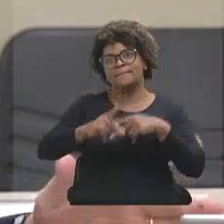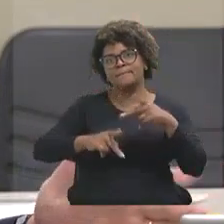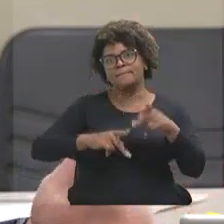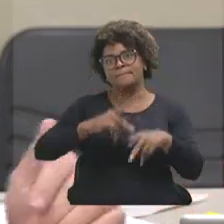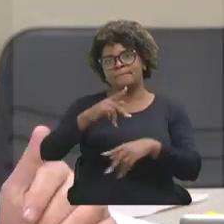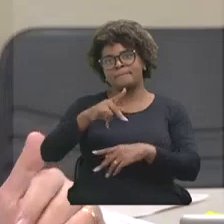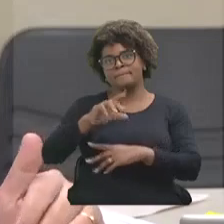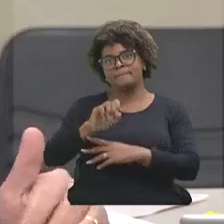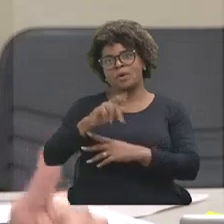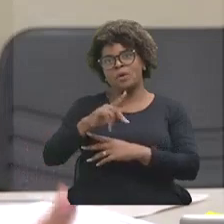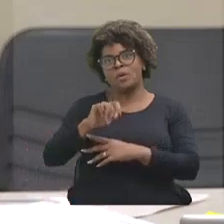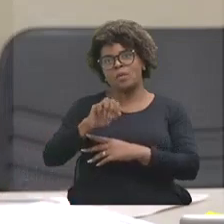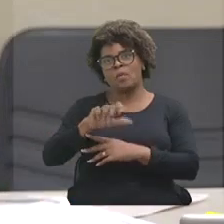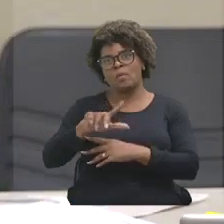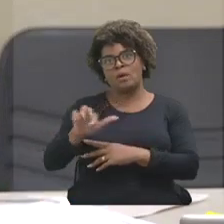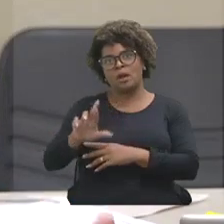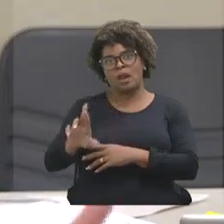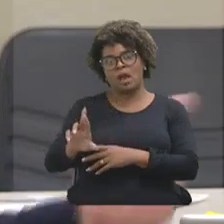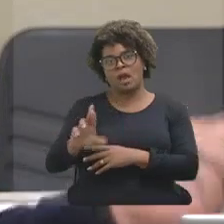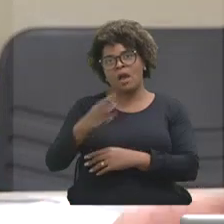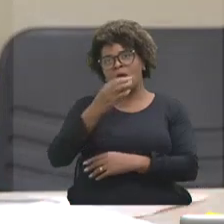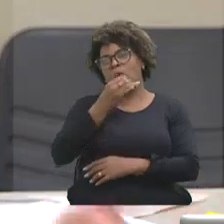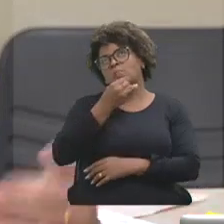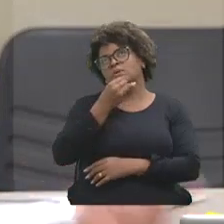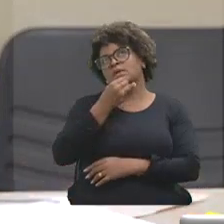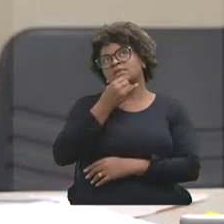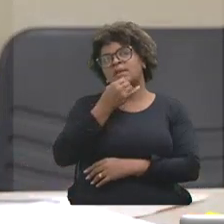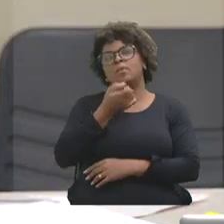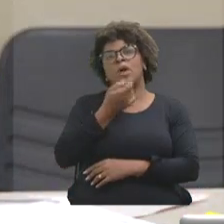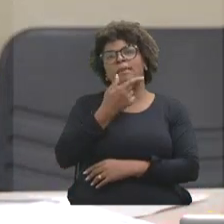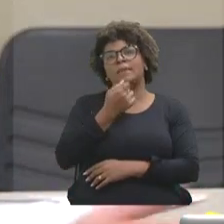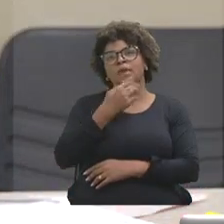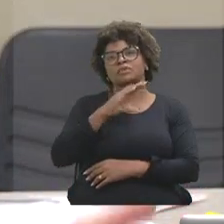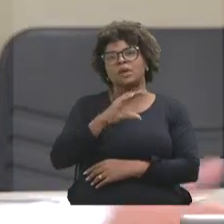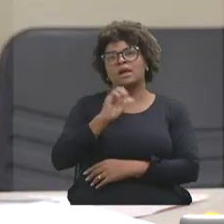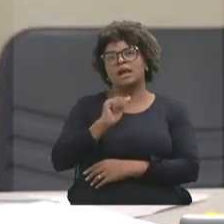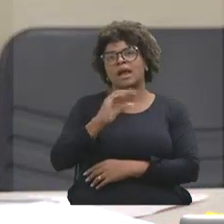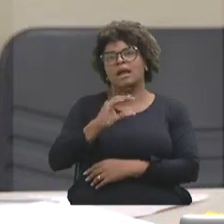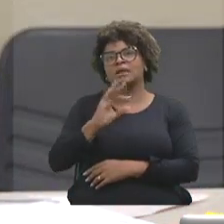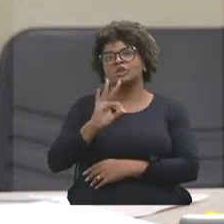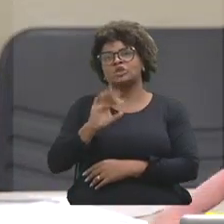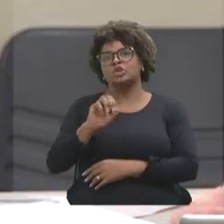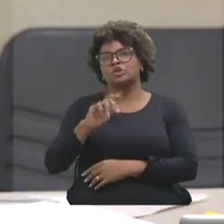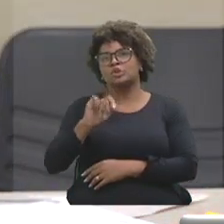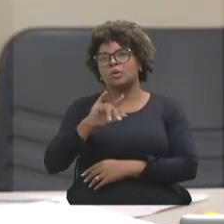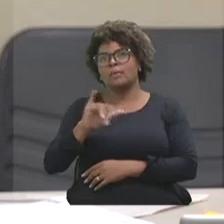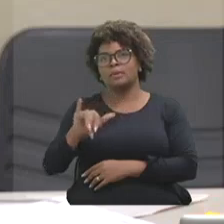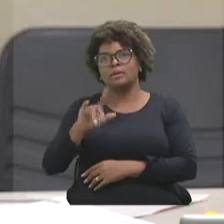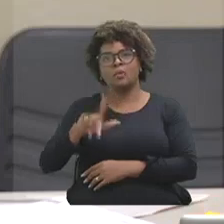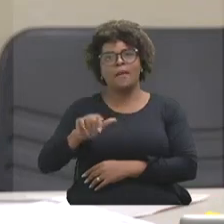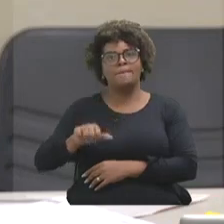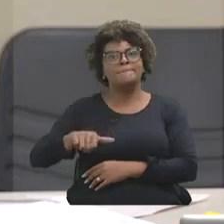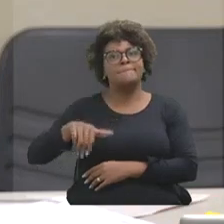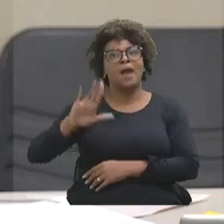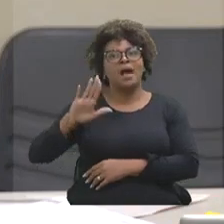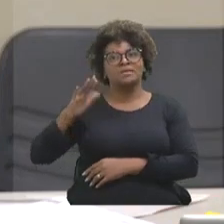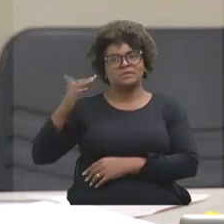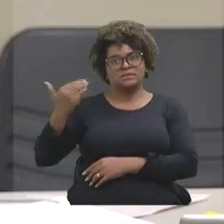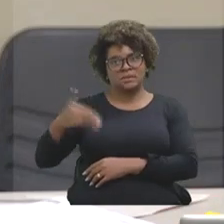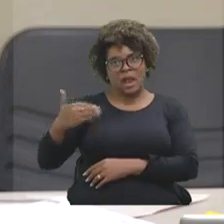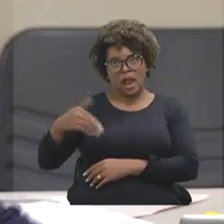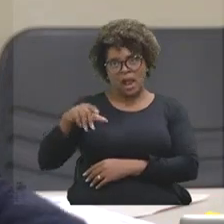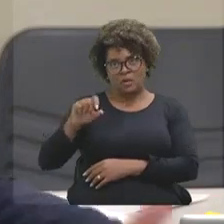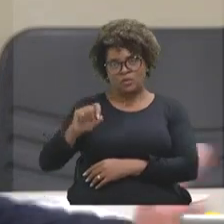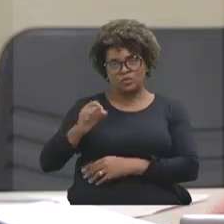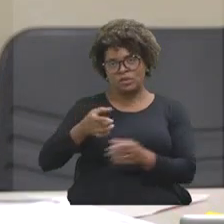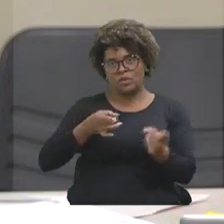de um captopril por exemplo Nossa 5 6 vezes maior do que o do mercado então a gente não consegue mas temos alguns medicamentos estratégicos